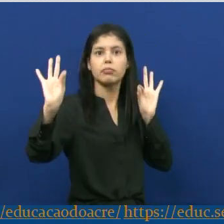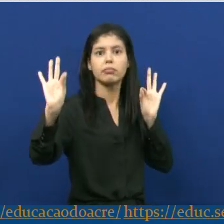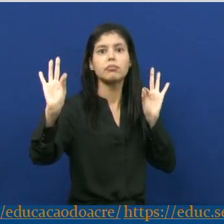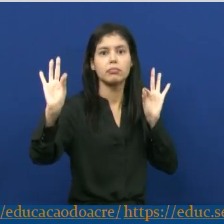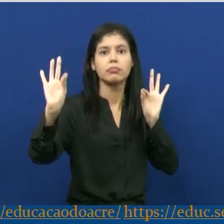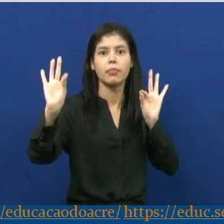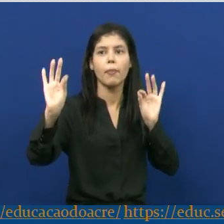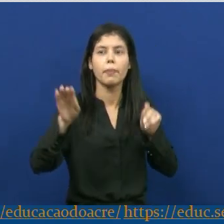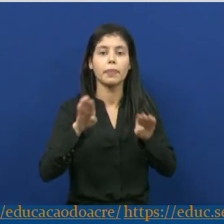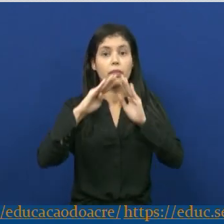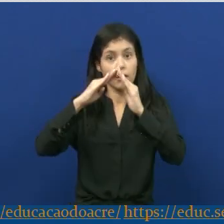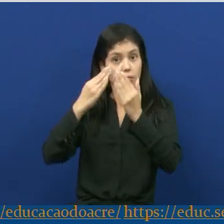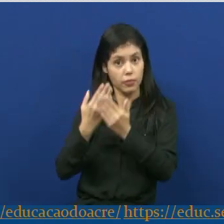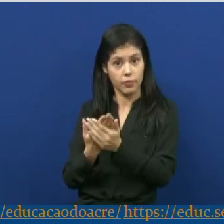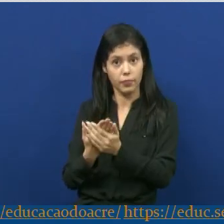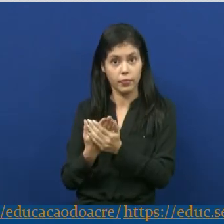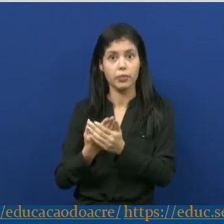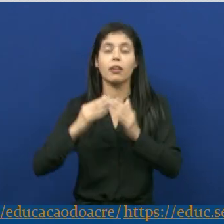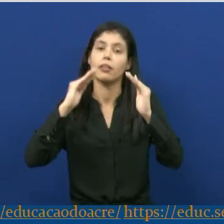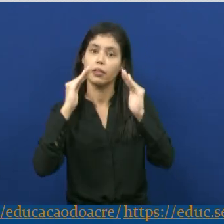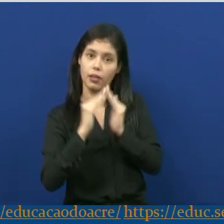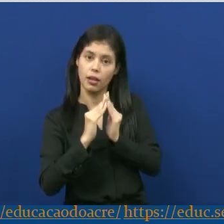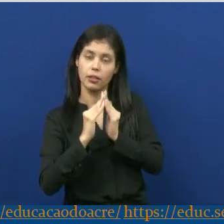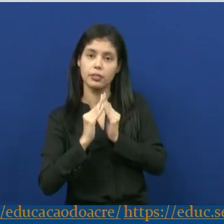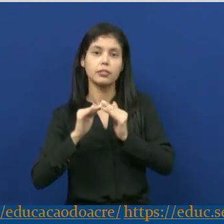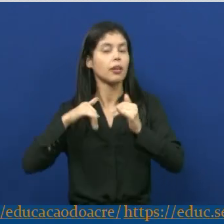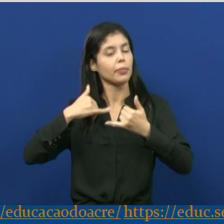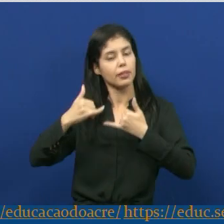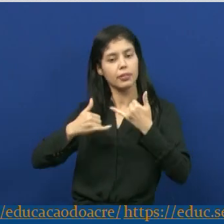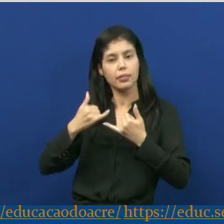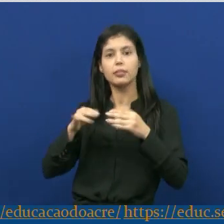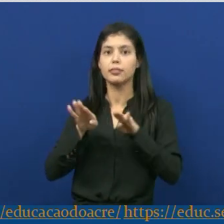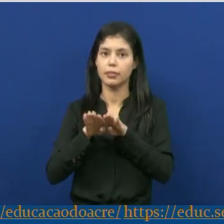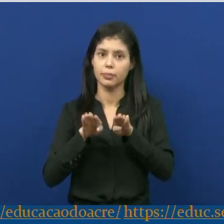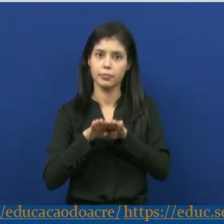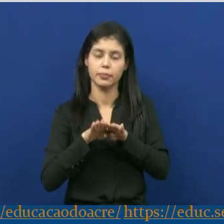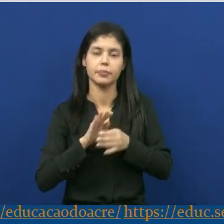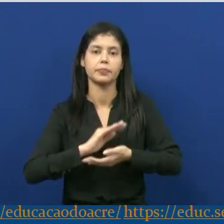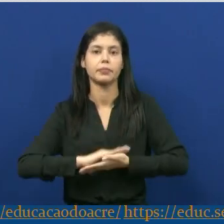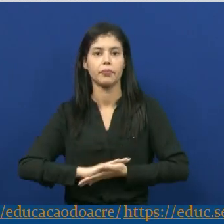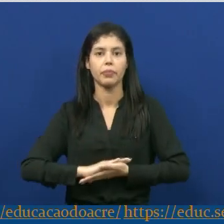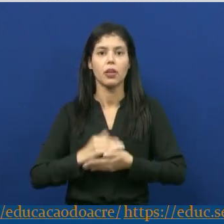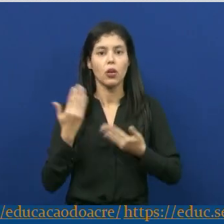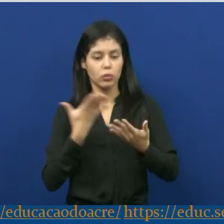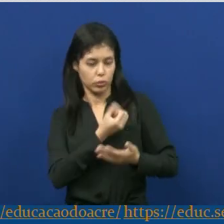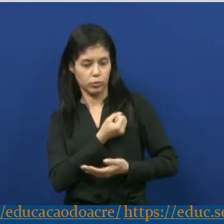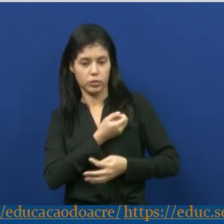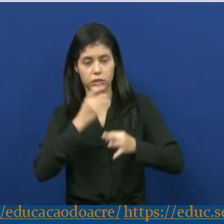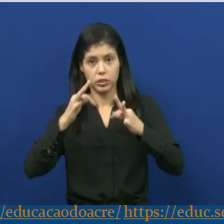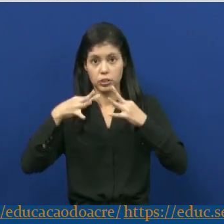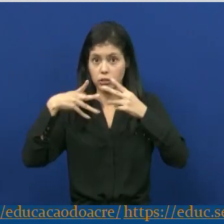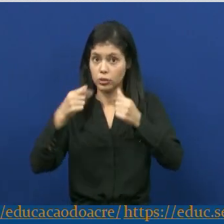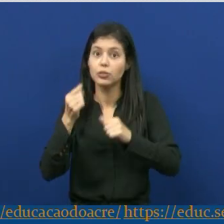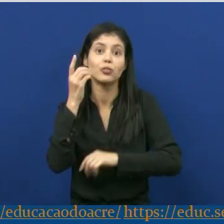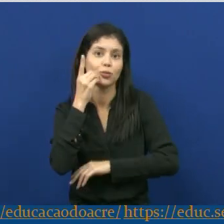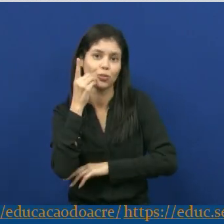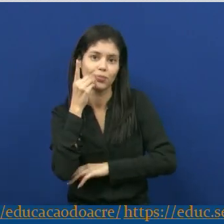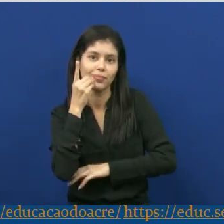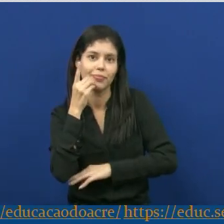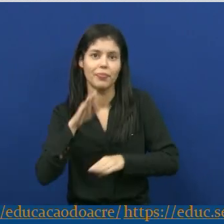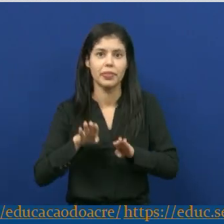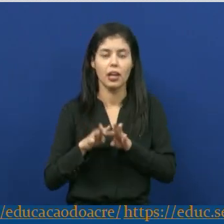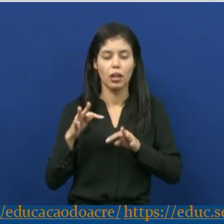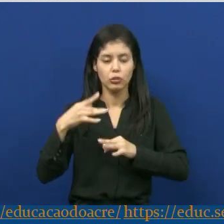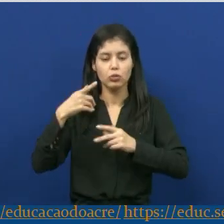comprimento na escola em casa no lazer e nas brincadeiras os números estão presentes em nosso dia a dia